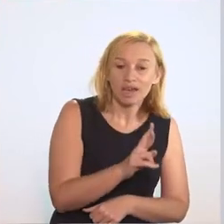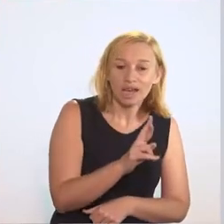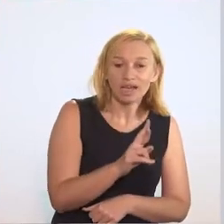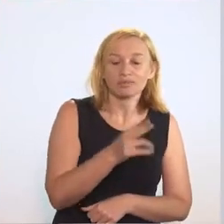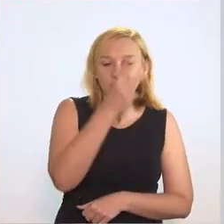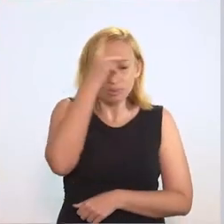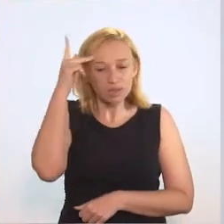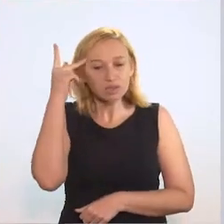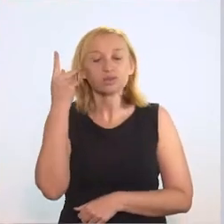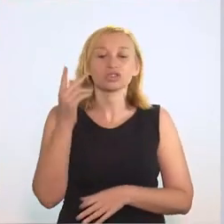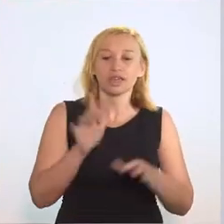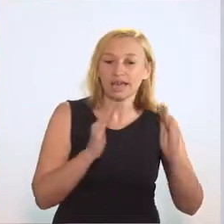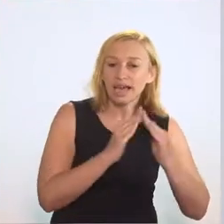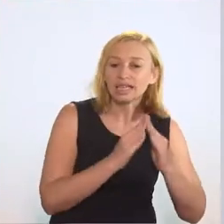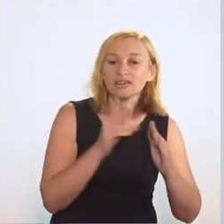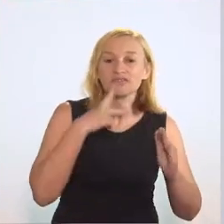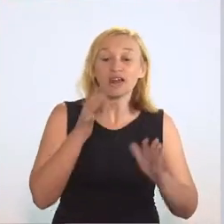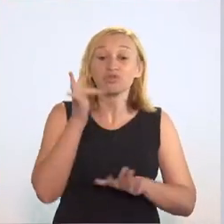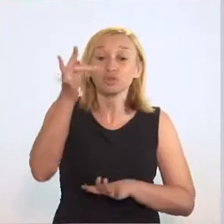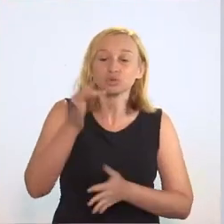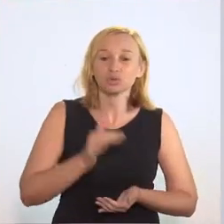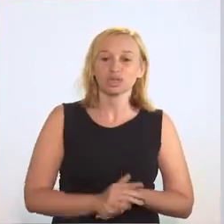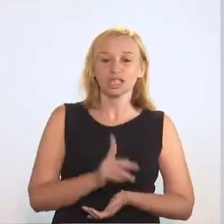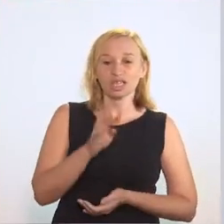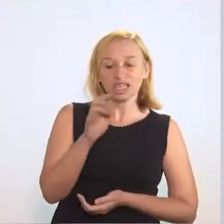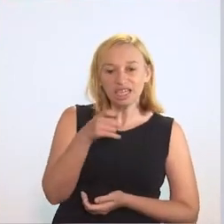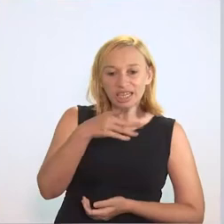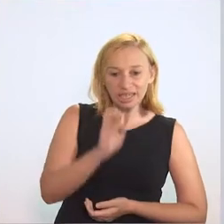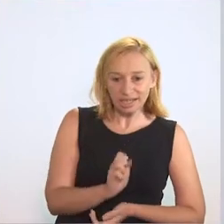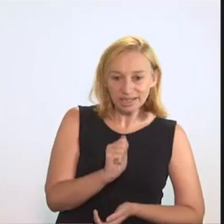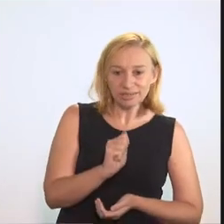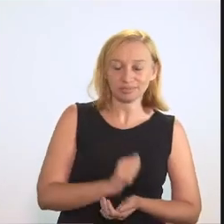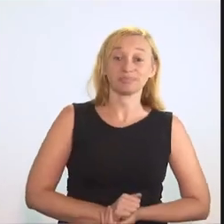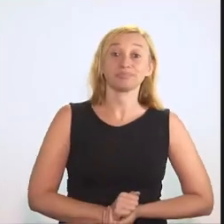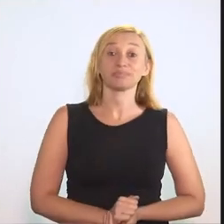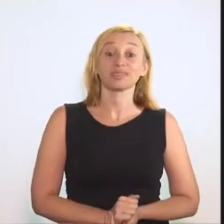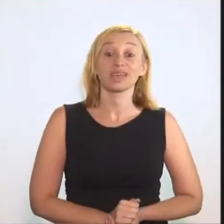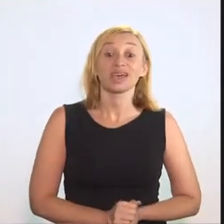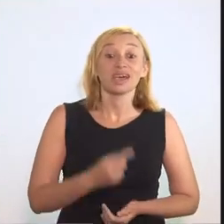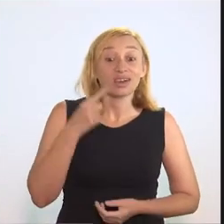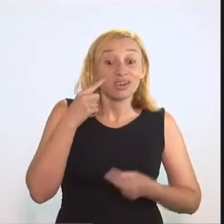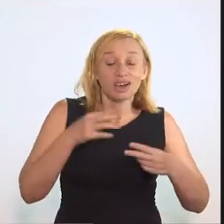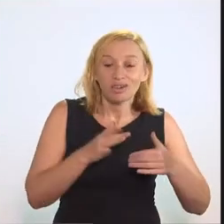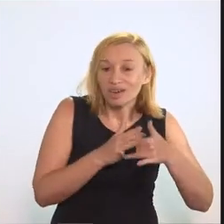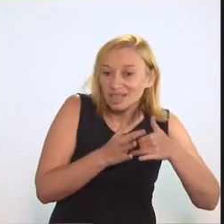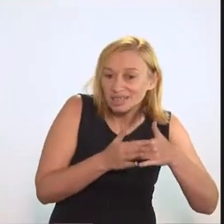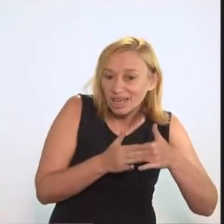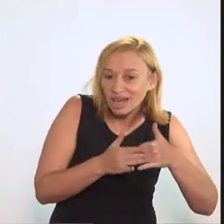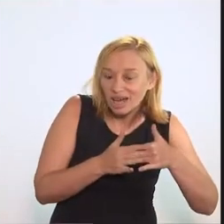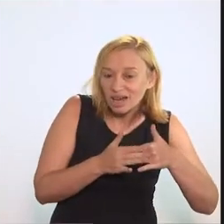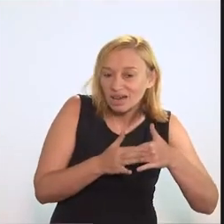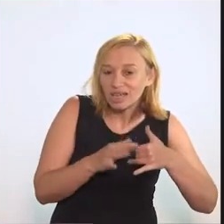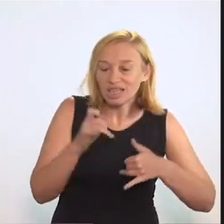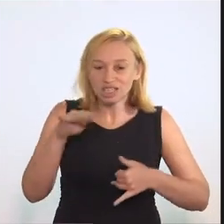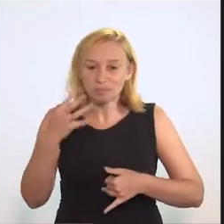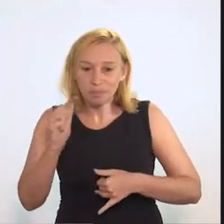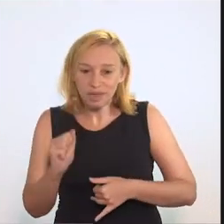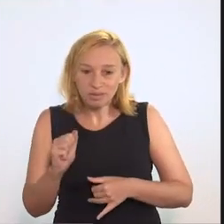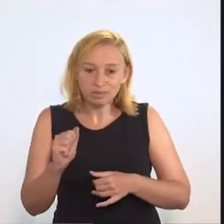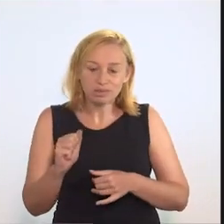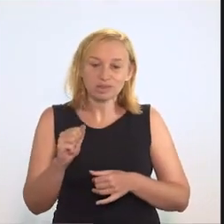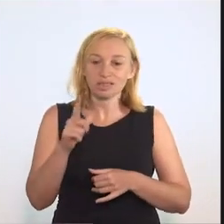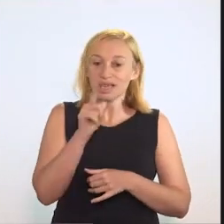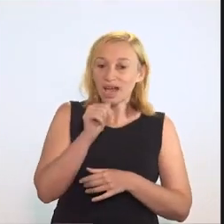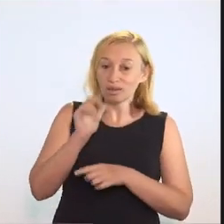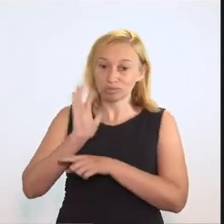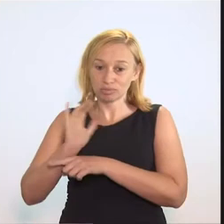pessoal que está em casa, falar de projetos futuros. Vamos lá, Crica. Assistam o canal da Espelho d'Água Produções